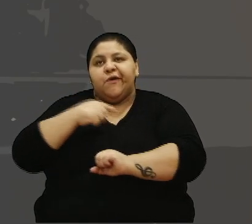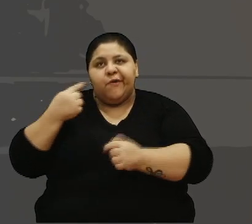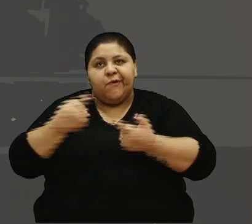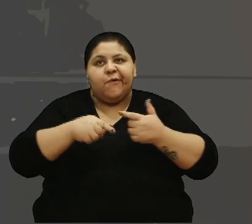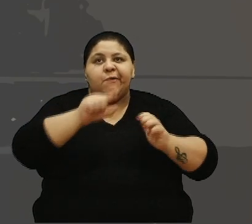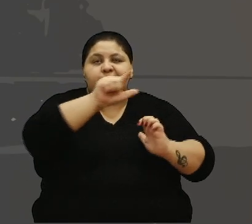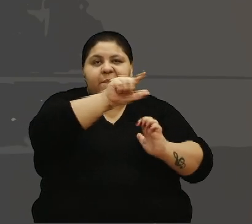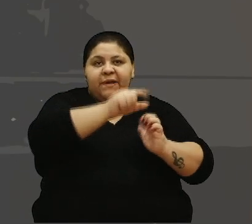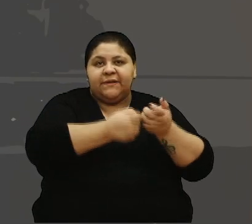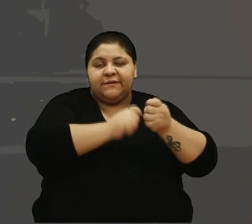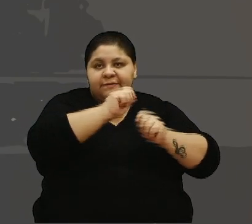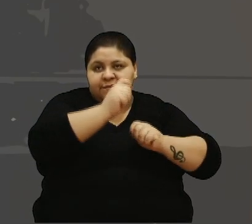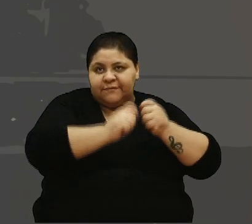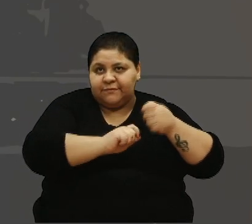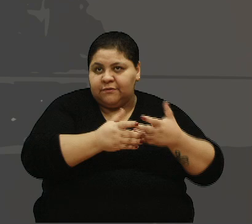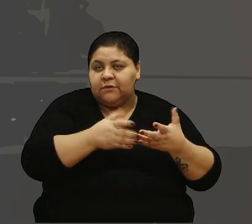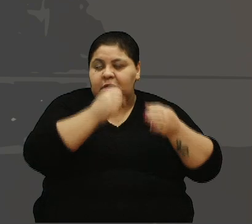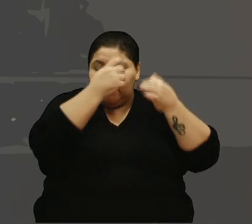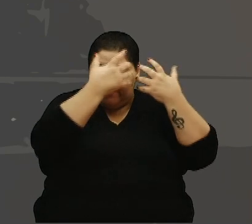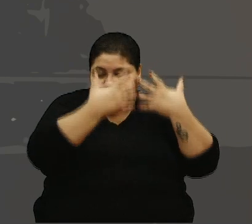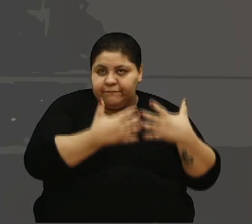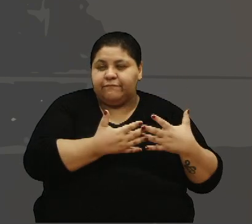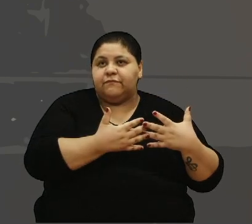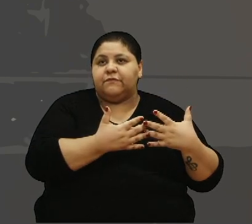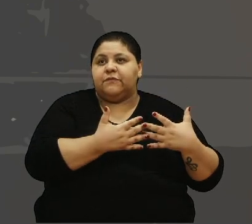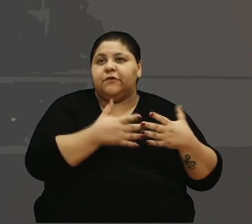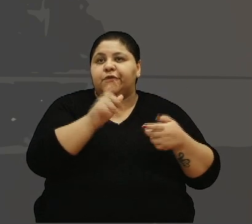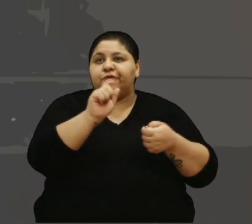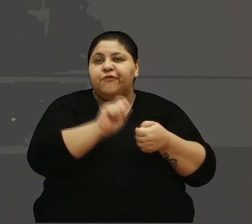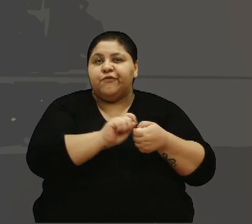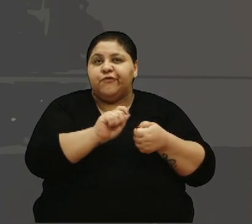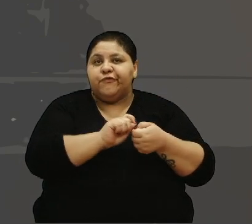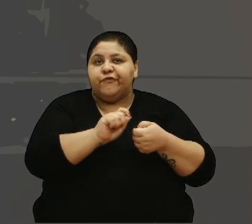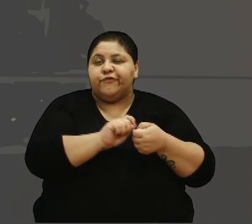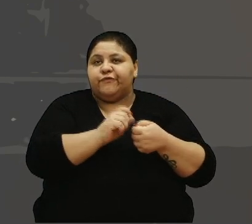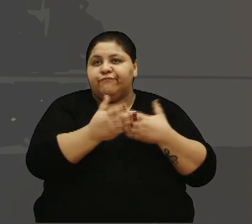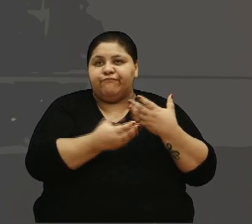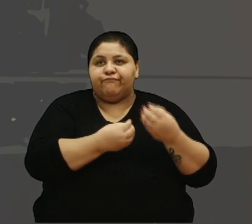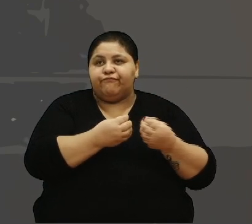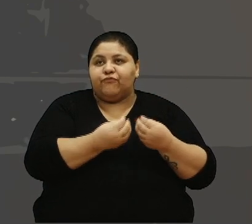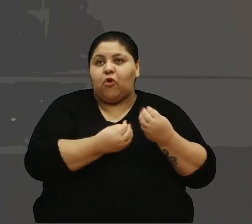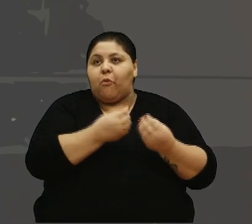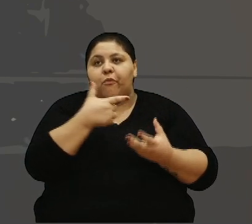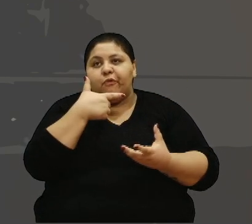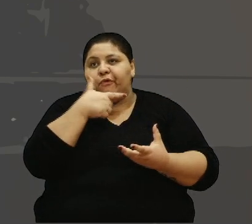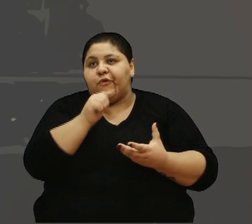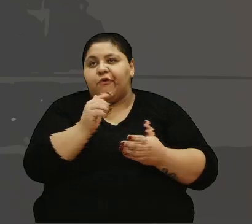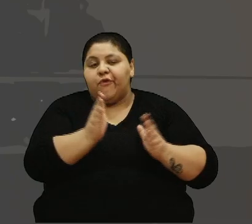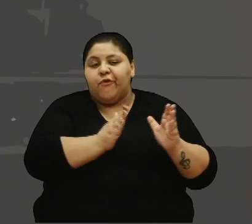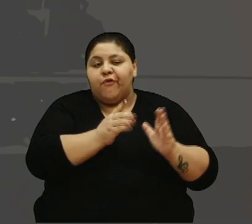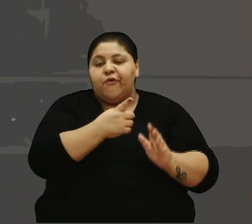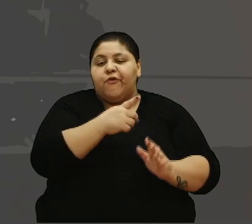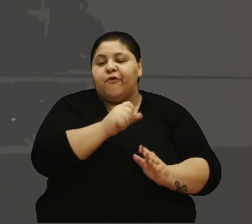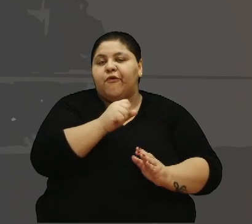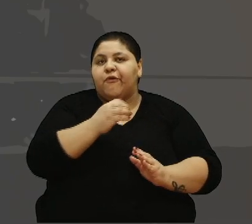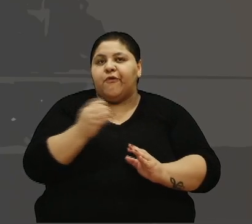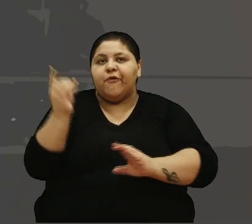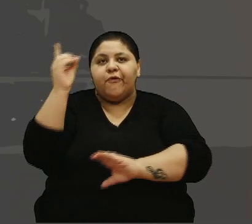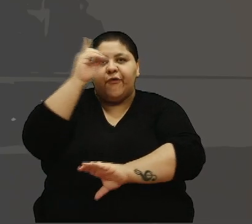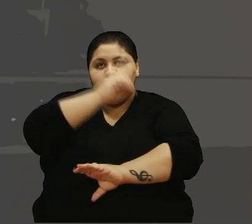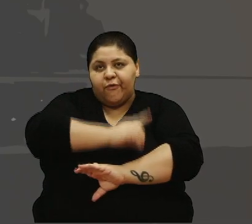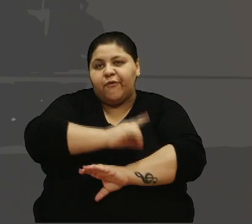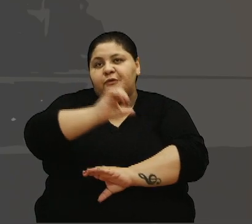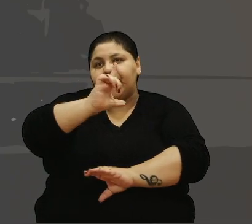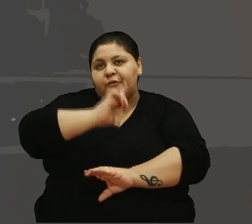ali, ela explicou que ela vem fazendo conforme dá e pelo prazo de 180 dias,